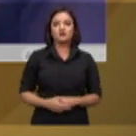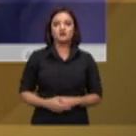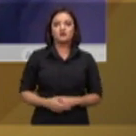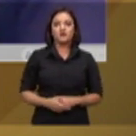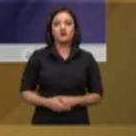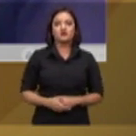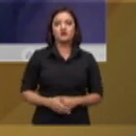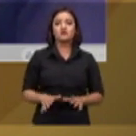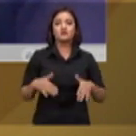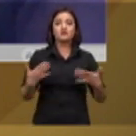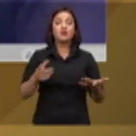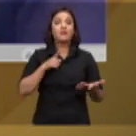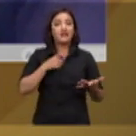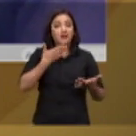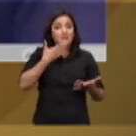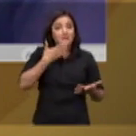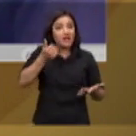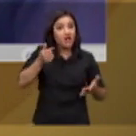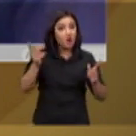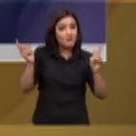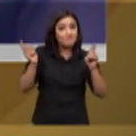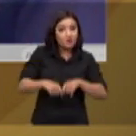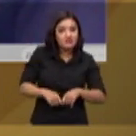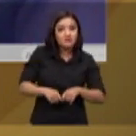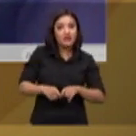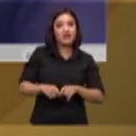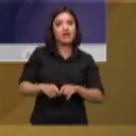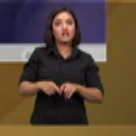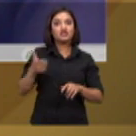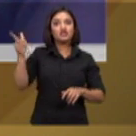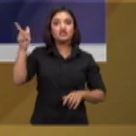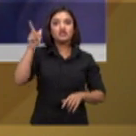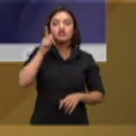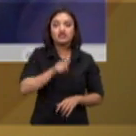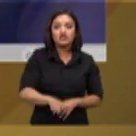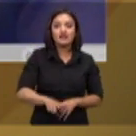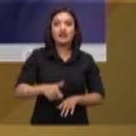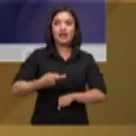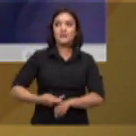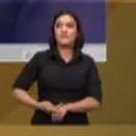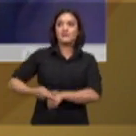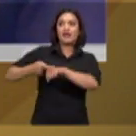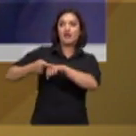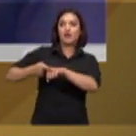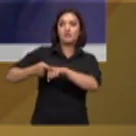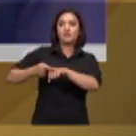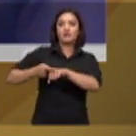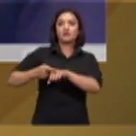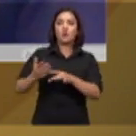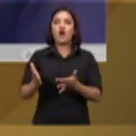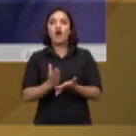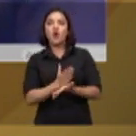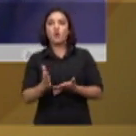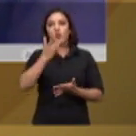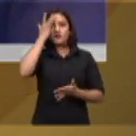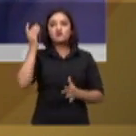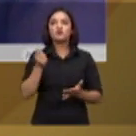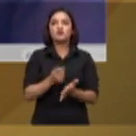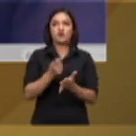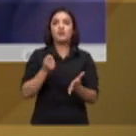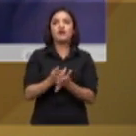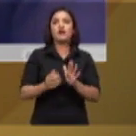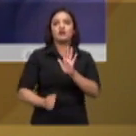ter melhor probabilidade de ganhar alguns dos grandes prêmios, alguns compram